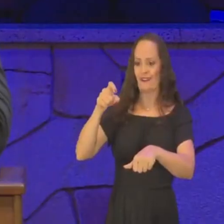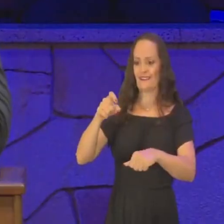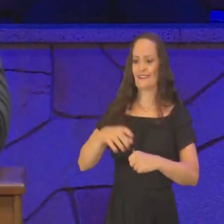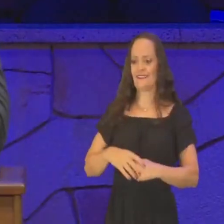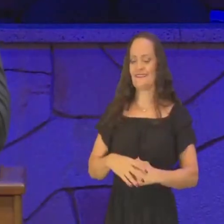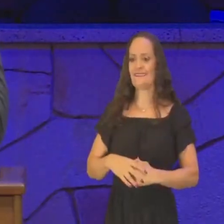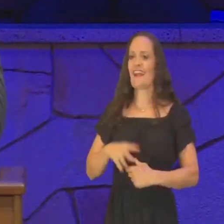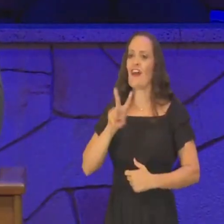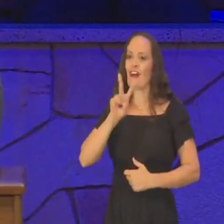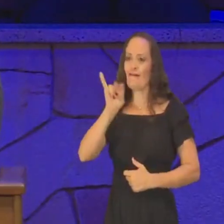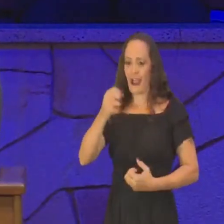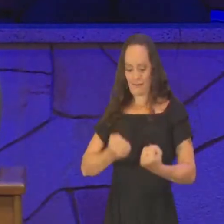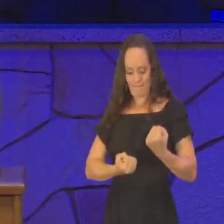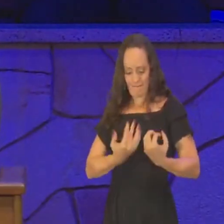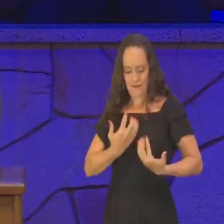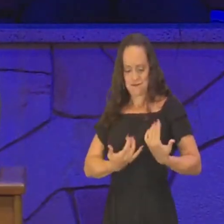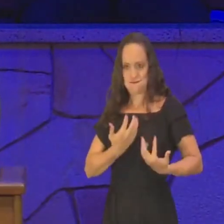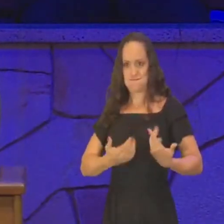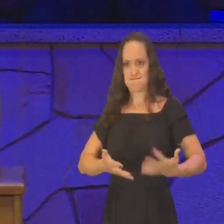o avivamento ele vai chegar.